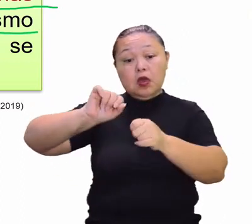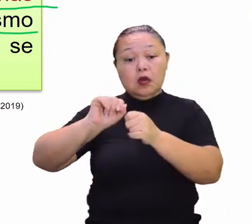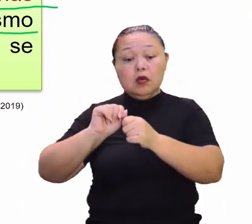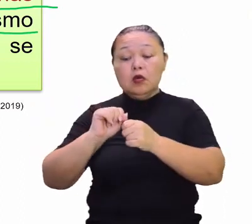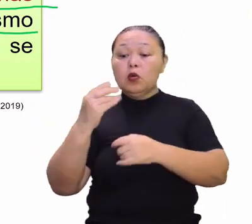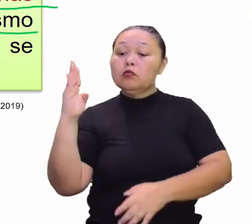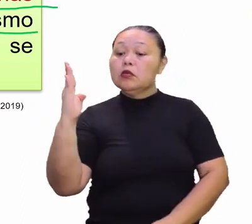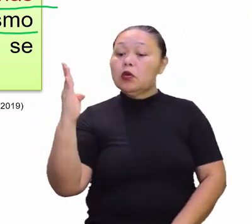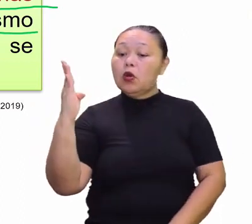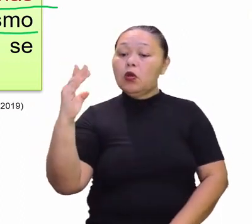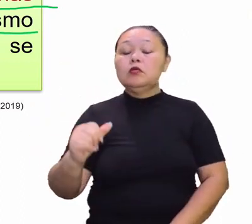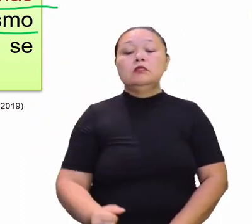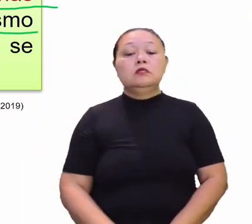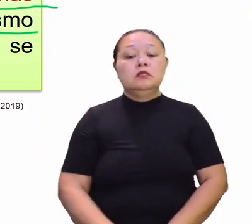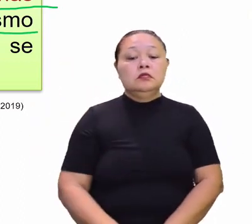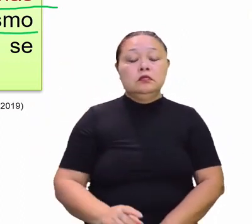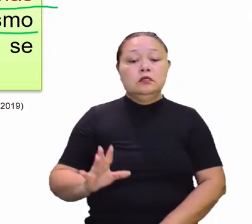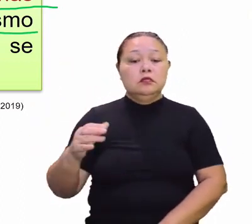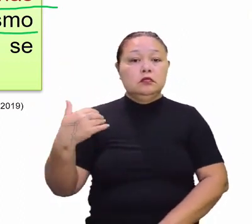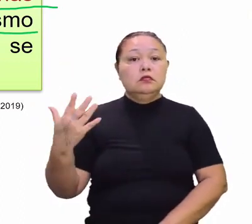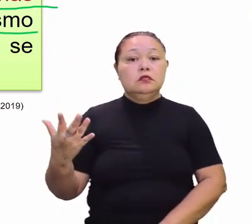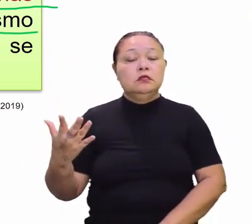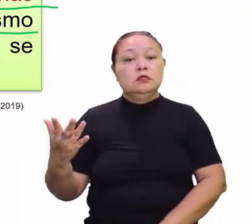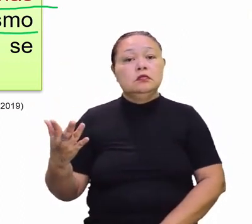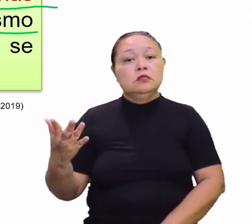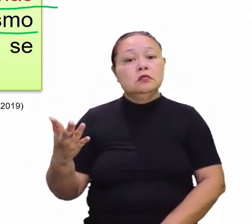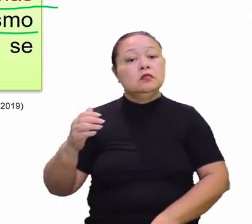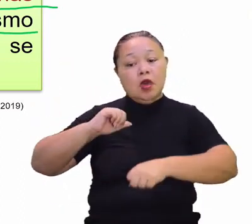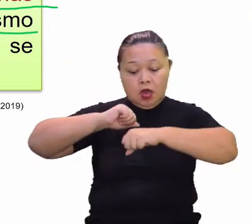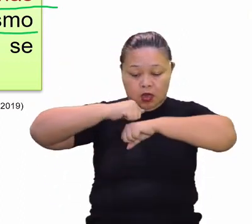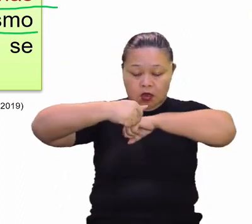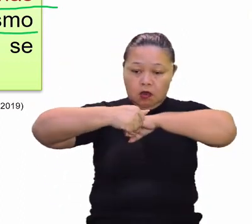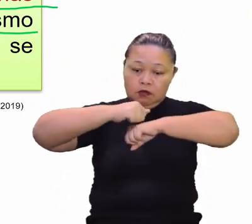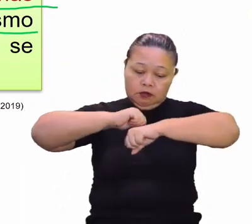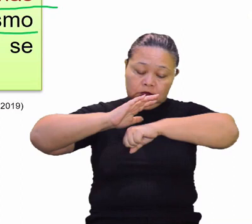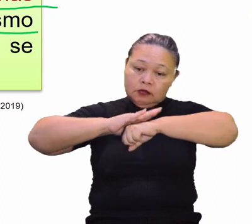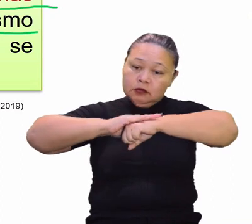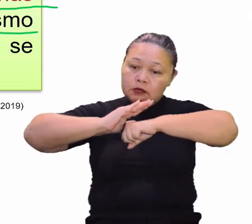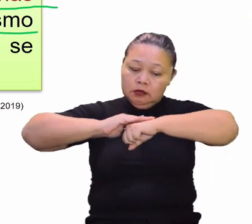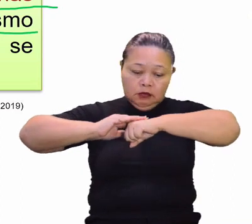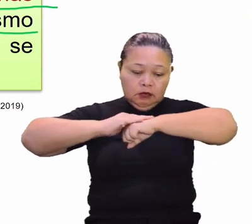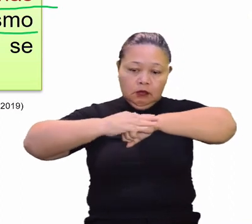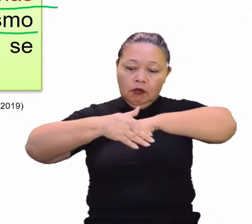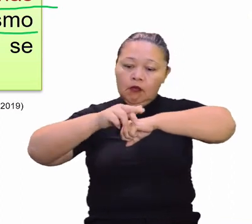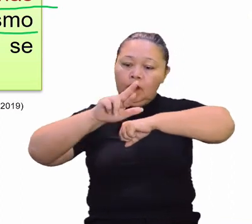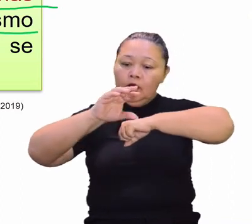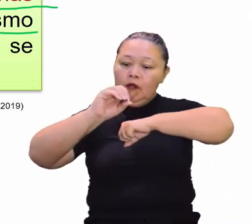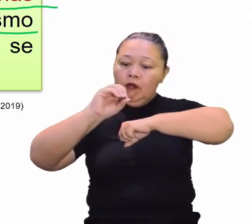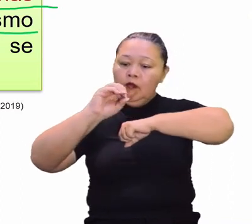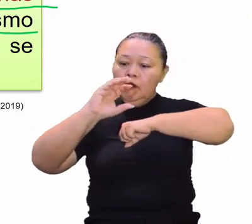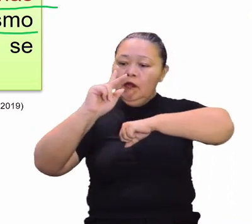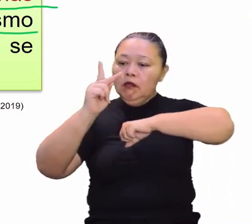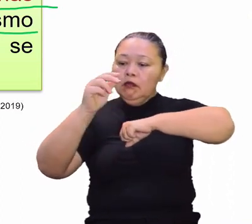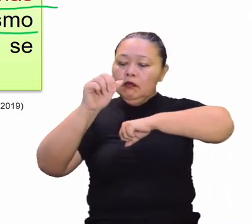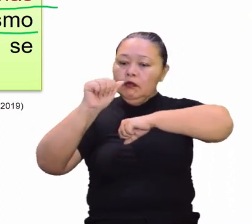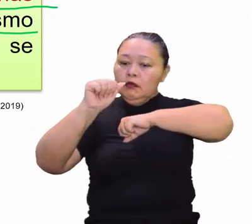e biológico. Exatamente. Então, a rocha, no seu estado natural,